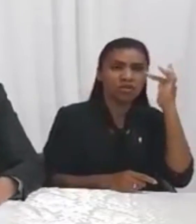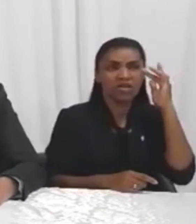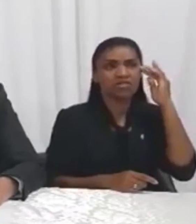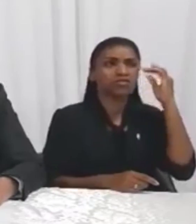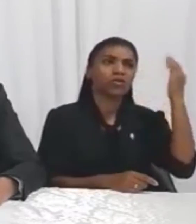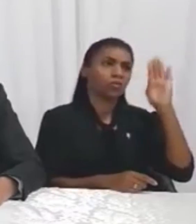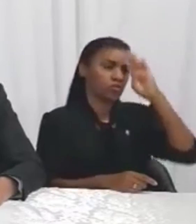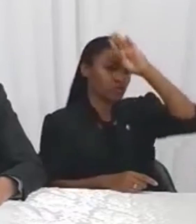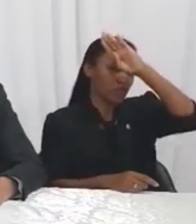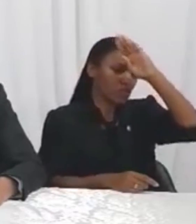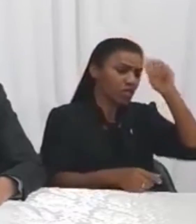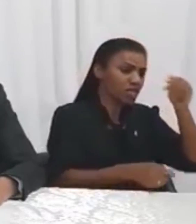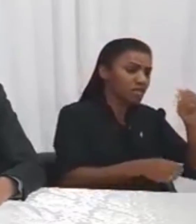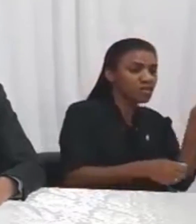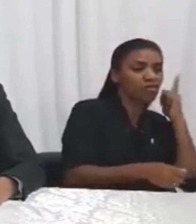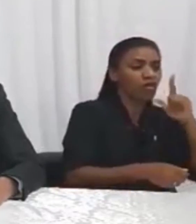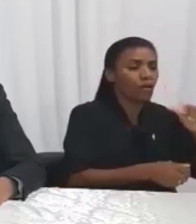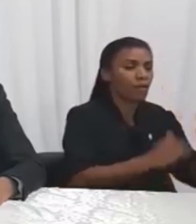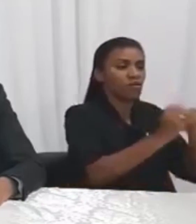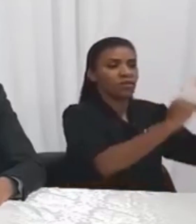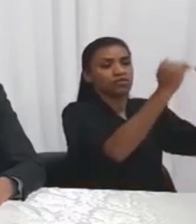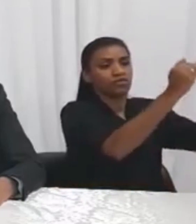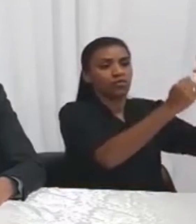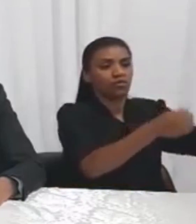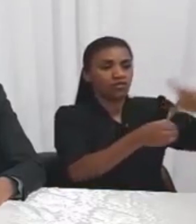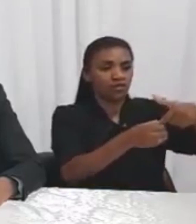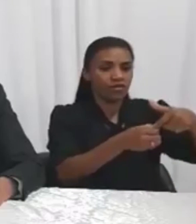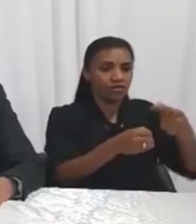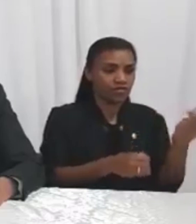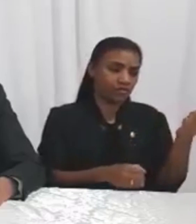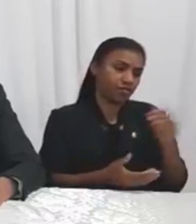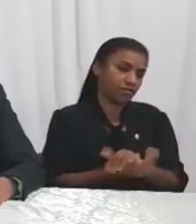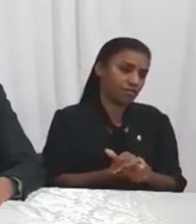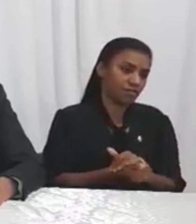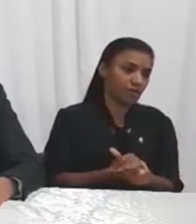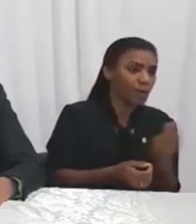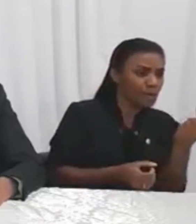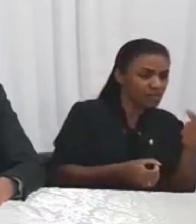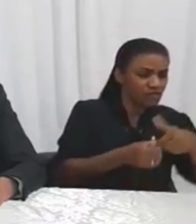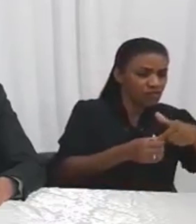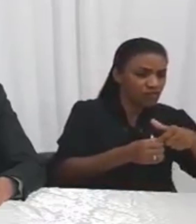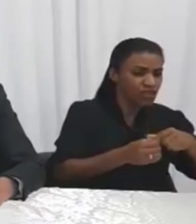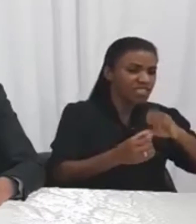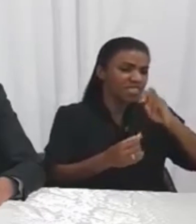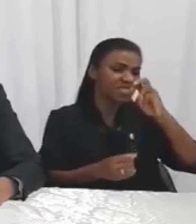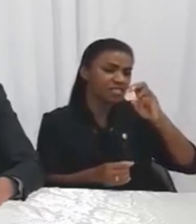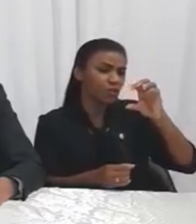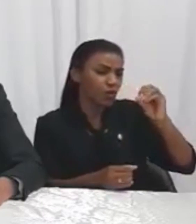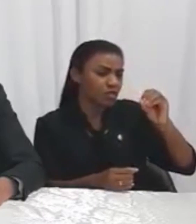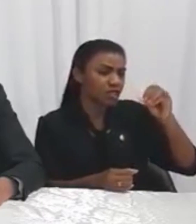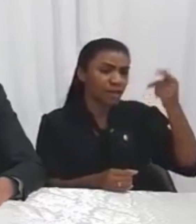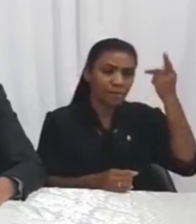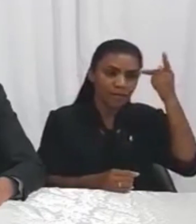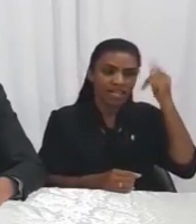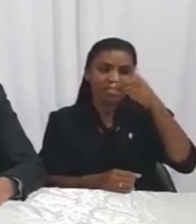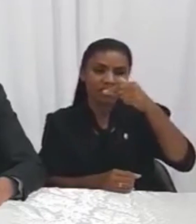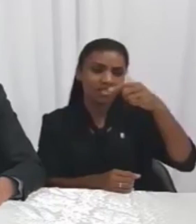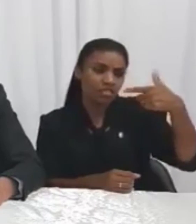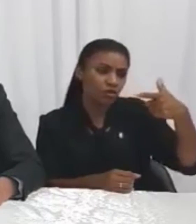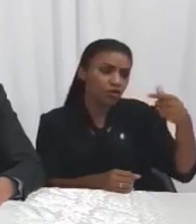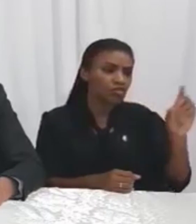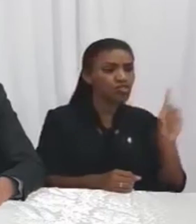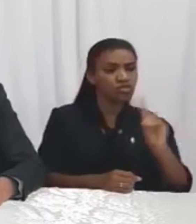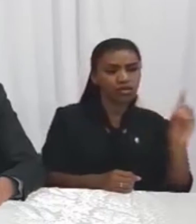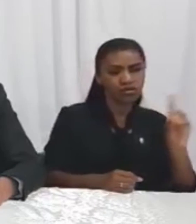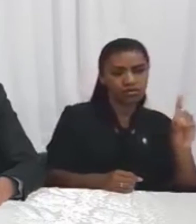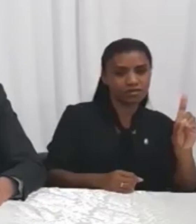da gasolina. Este ano já, o petróleo, o preço internacional de petróleo subiu de 50 para 72 dólares.